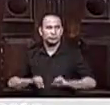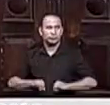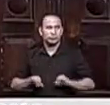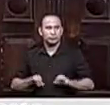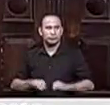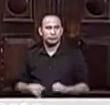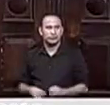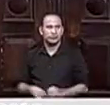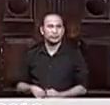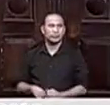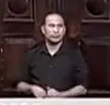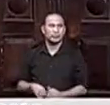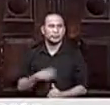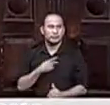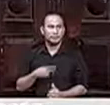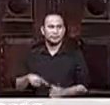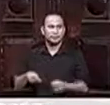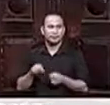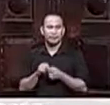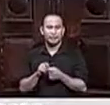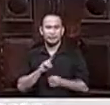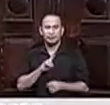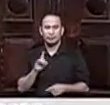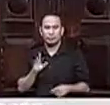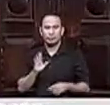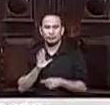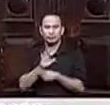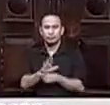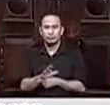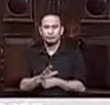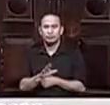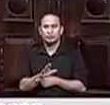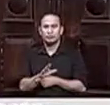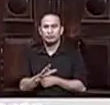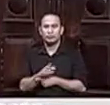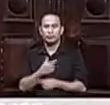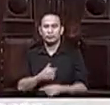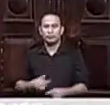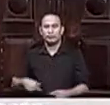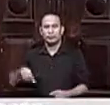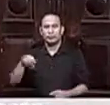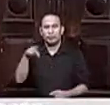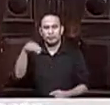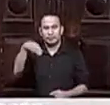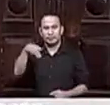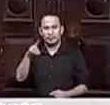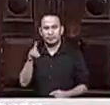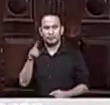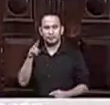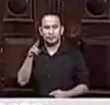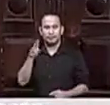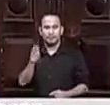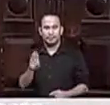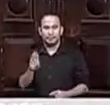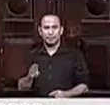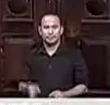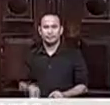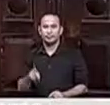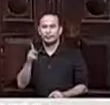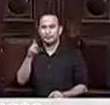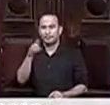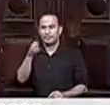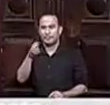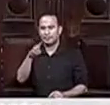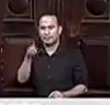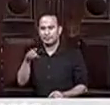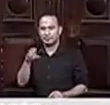faz? Deixa de socorrer o governo do PMDB. O governador Pezão, tive até a oportunidade de dizer, e